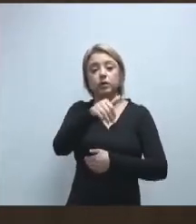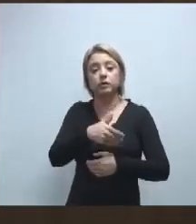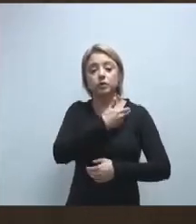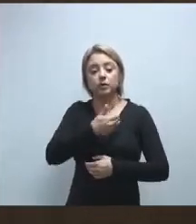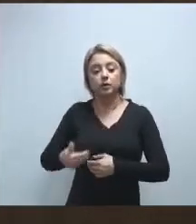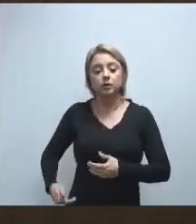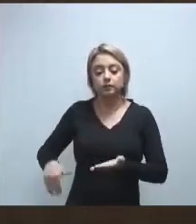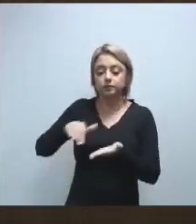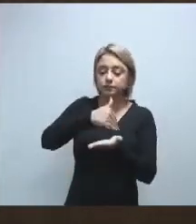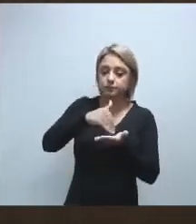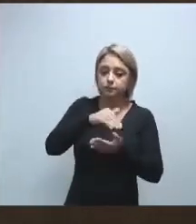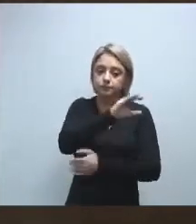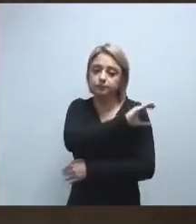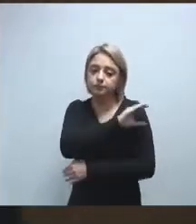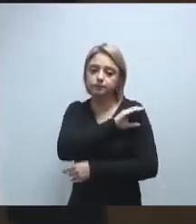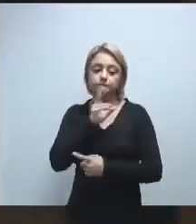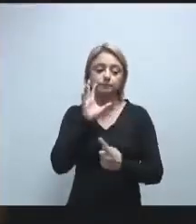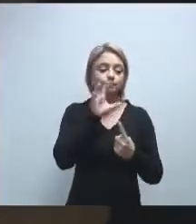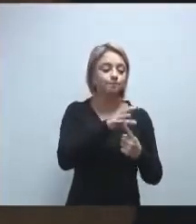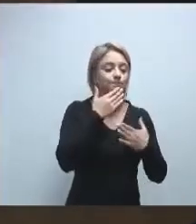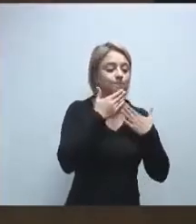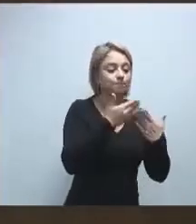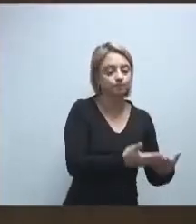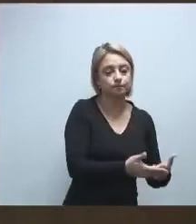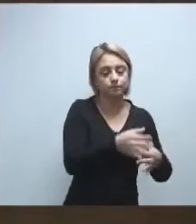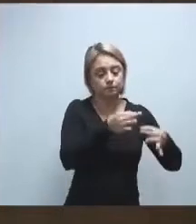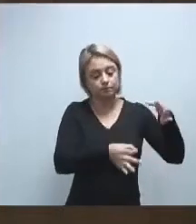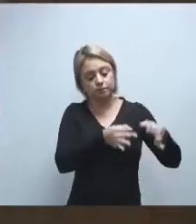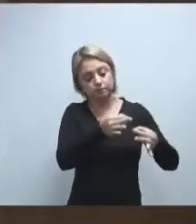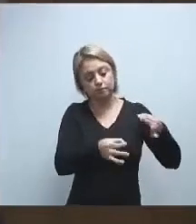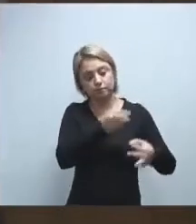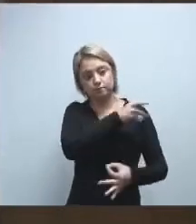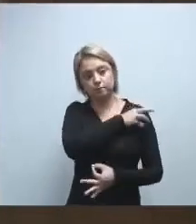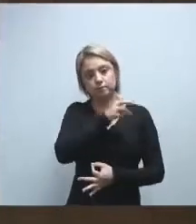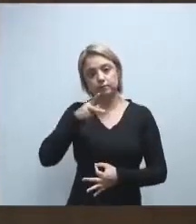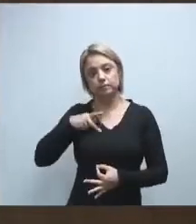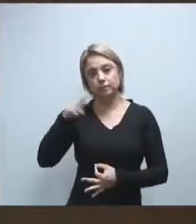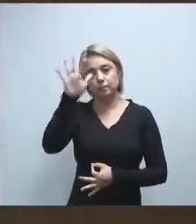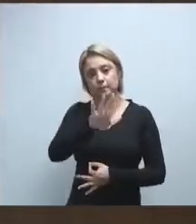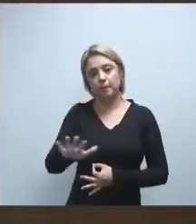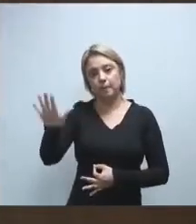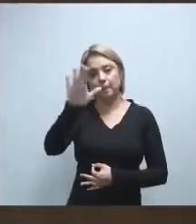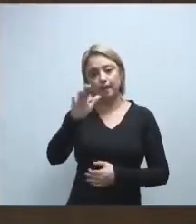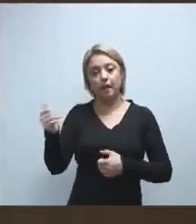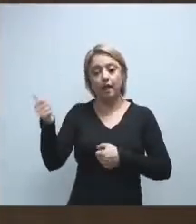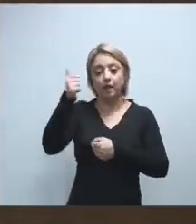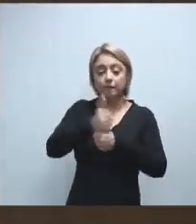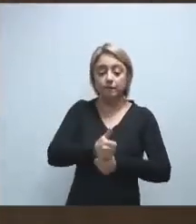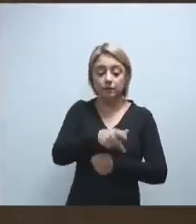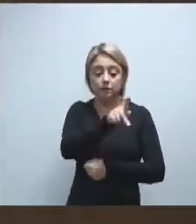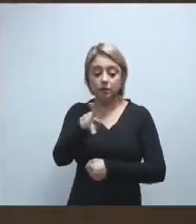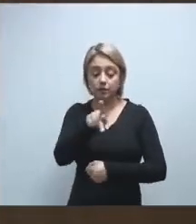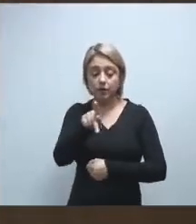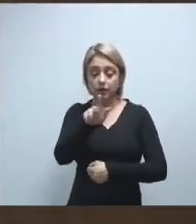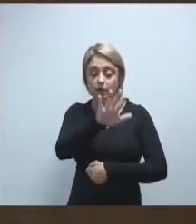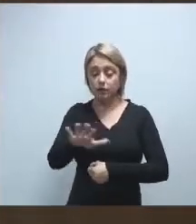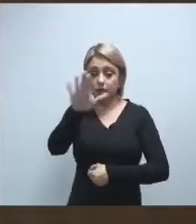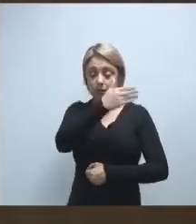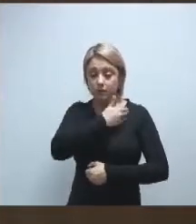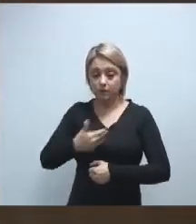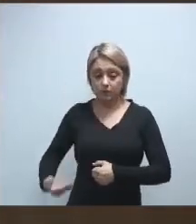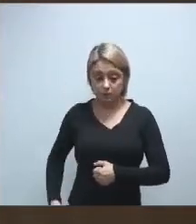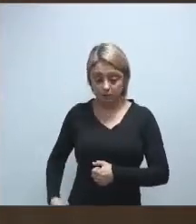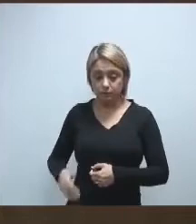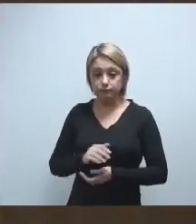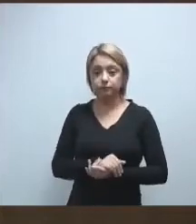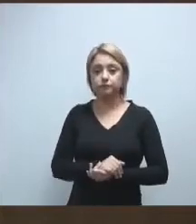secretário de coordenação da defesa da ordem jurídica do ministério público federal oficie procurador geral da república e exerceu o cargo